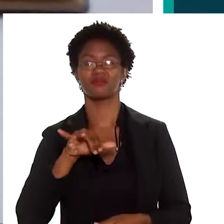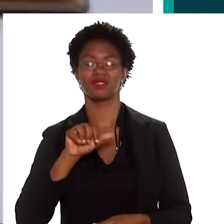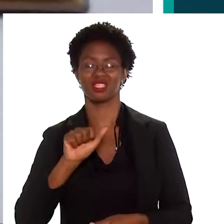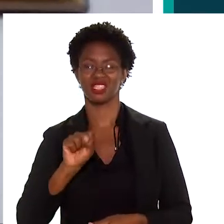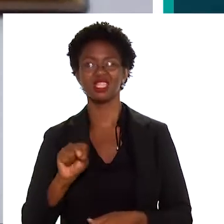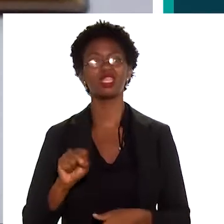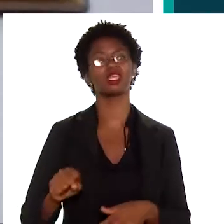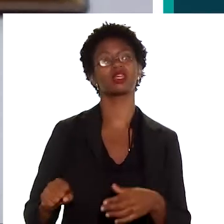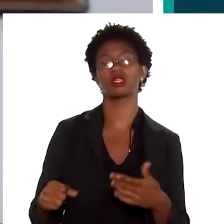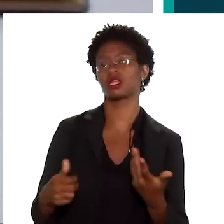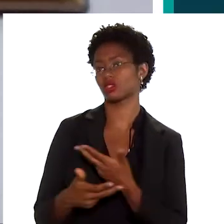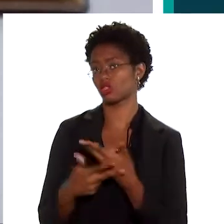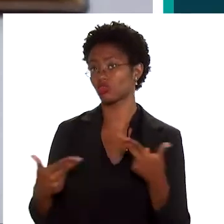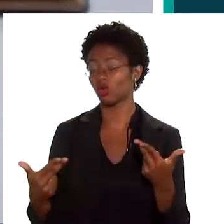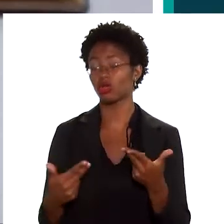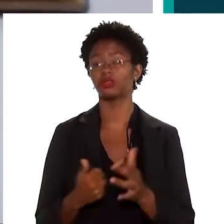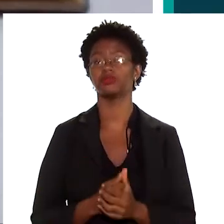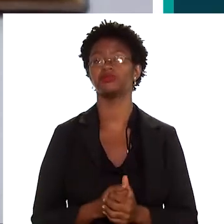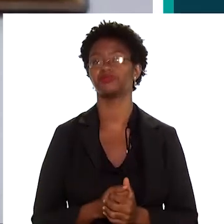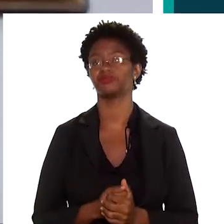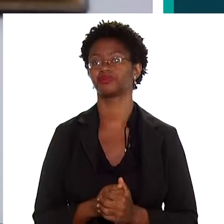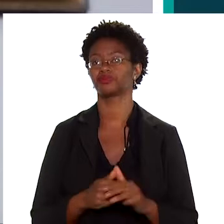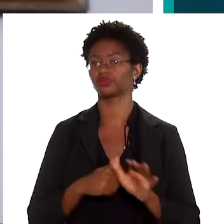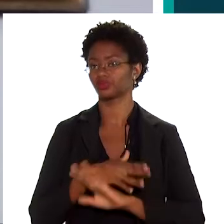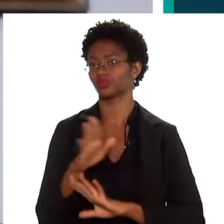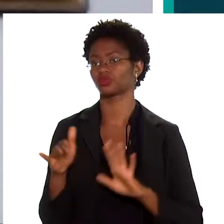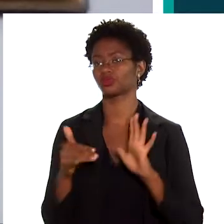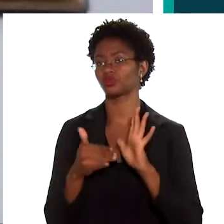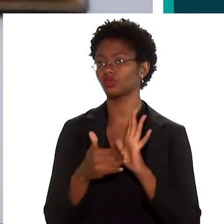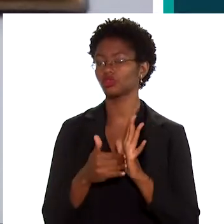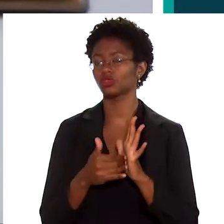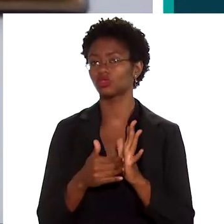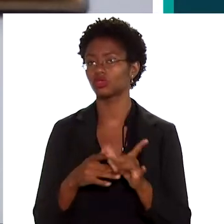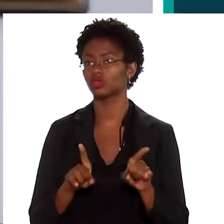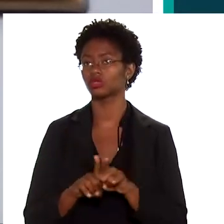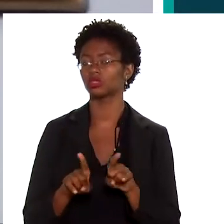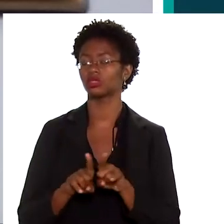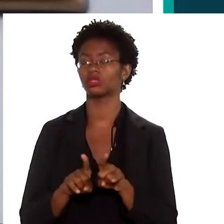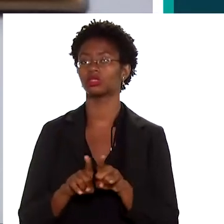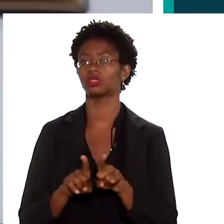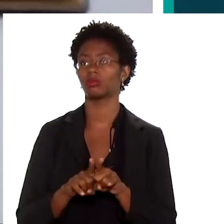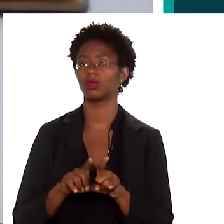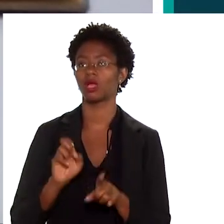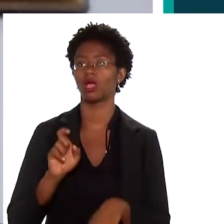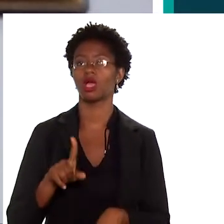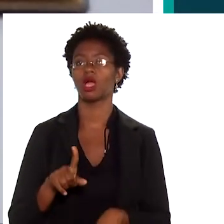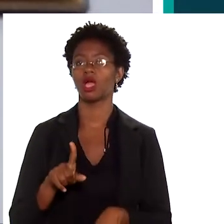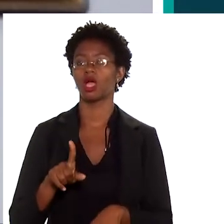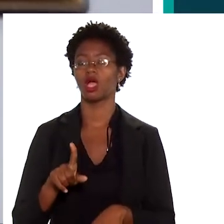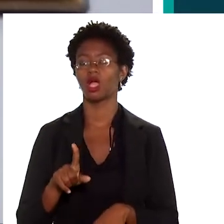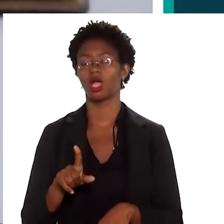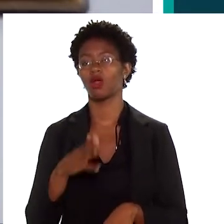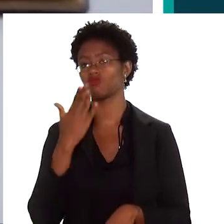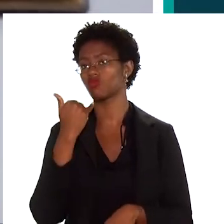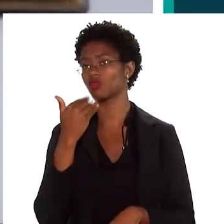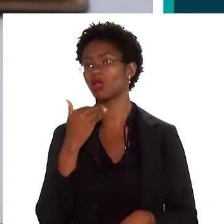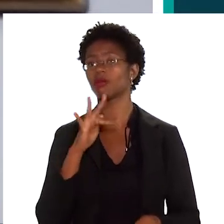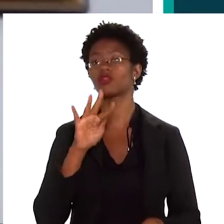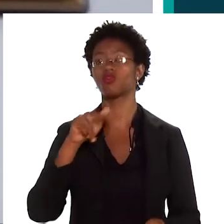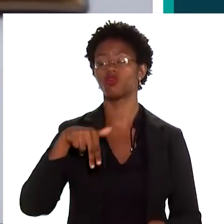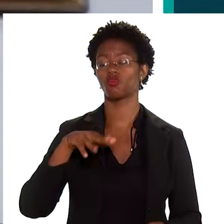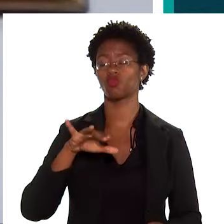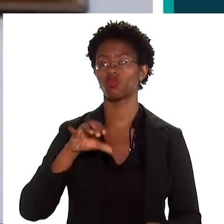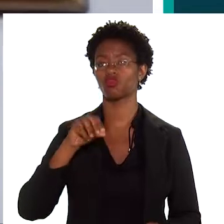vitaminas, antioxidantes, minerais e aminoácidos, isso envolve um custo. Então, os alimentos funcionais,